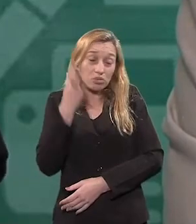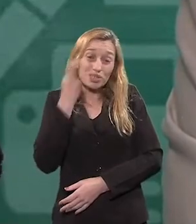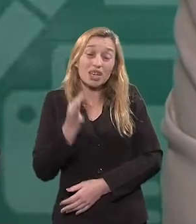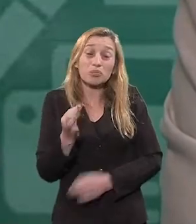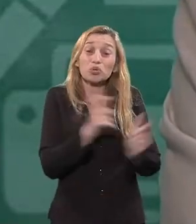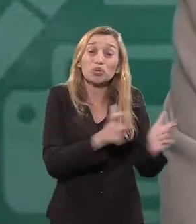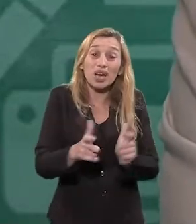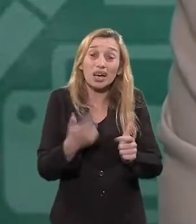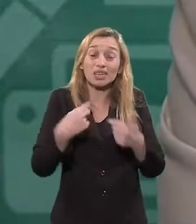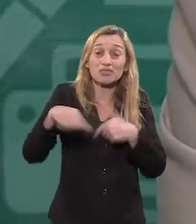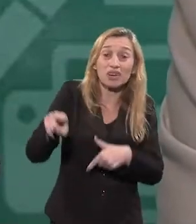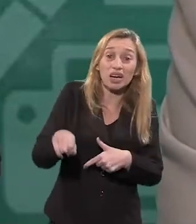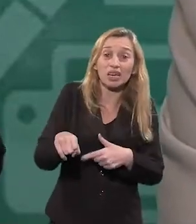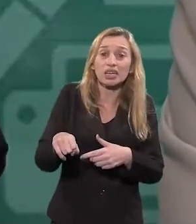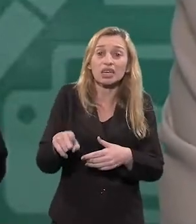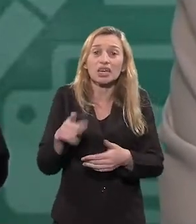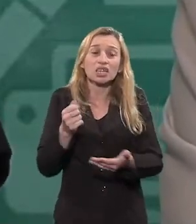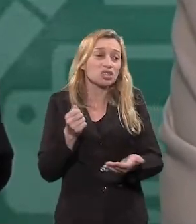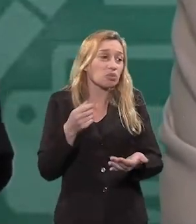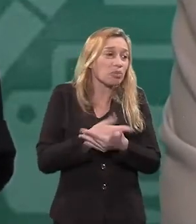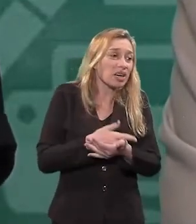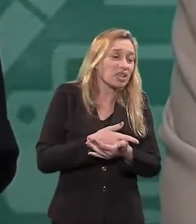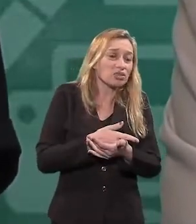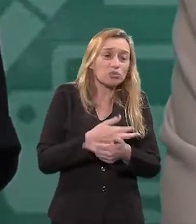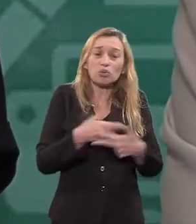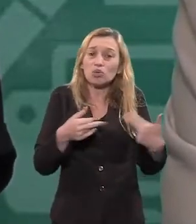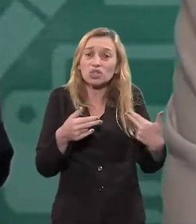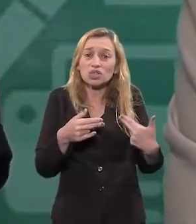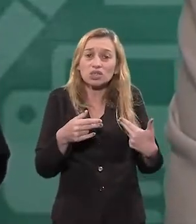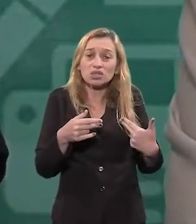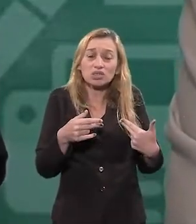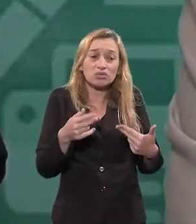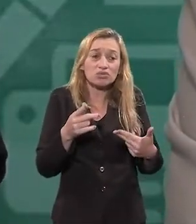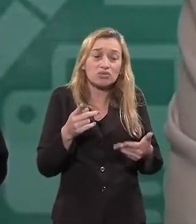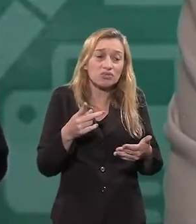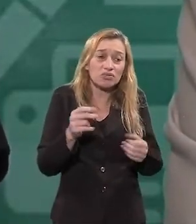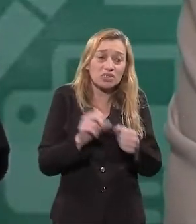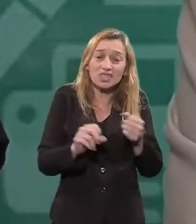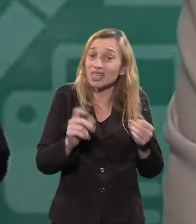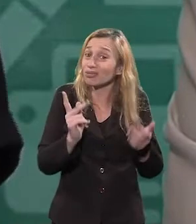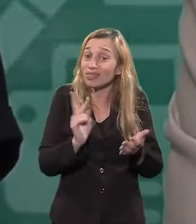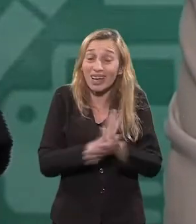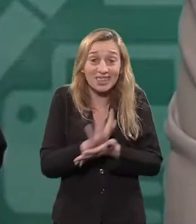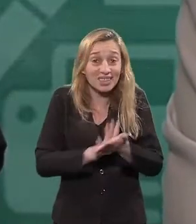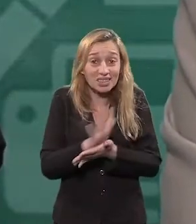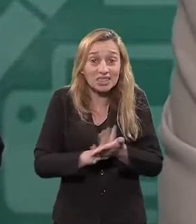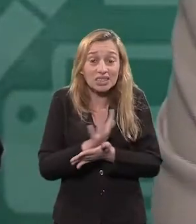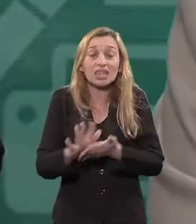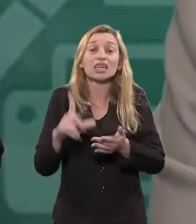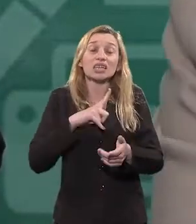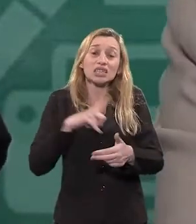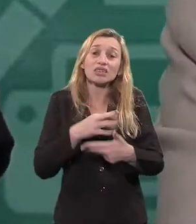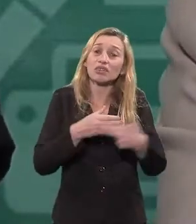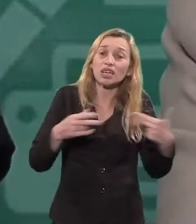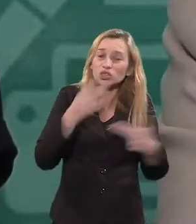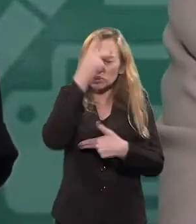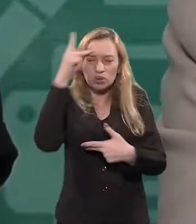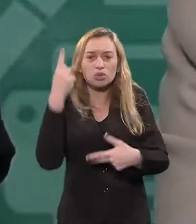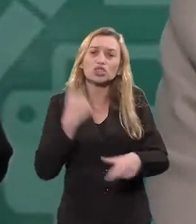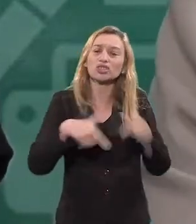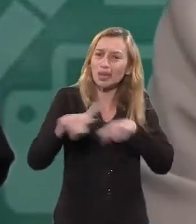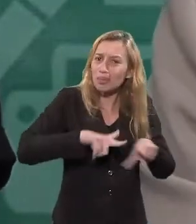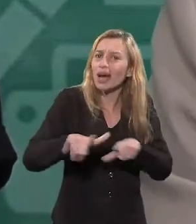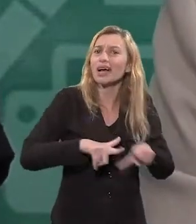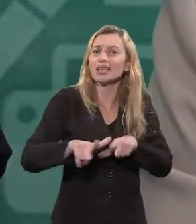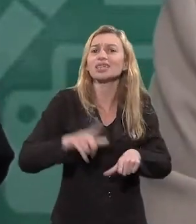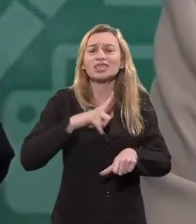estão com medo de para onde eles vão ser levados. Eles falaram muito que eles estão pagando por algo que eles não fizeram, né? Estou pagando por um crime que eu não cometi. E que tem muita gente